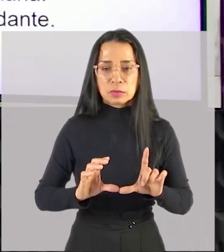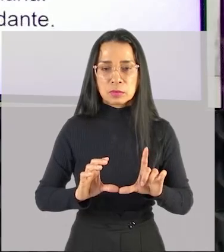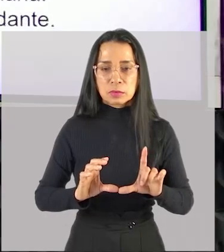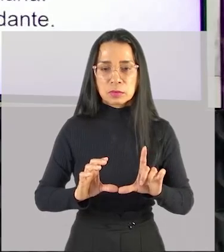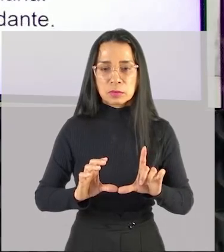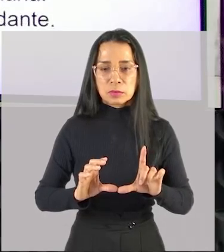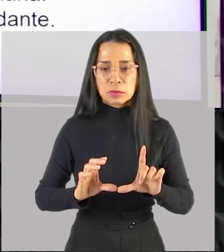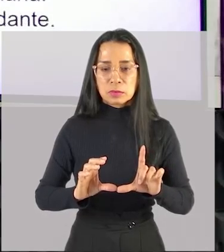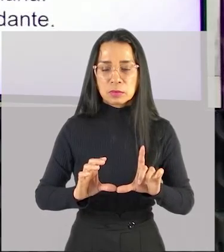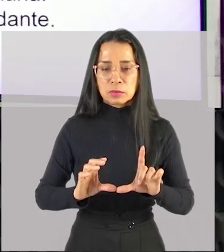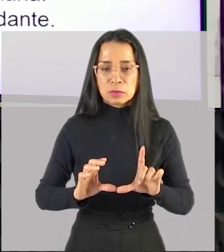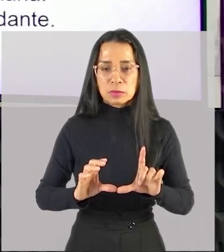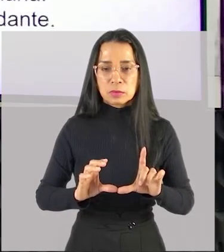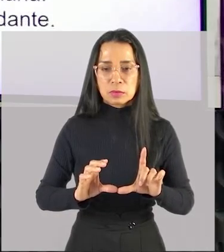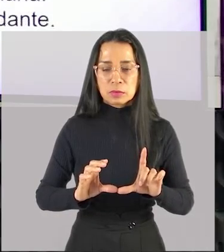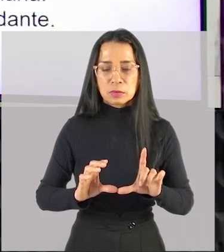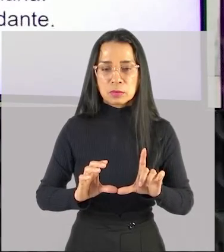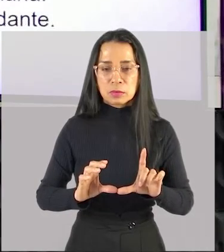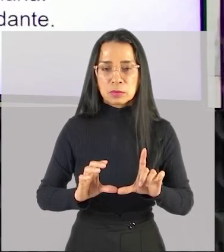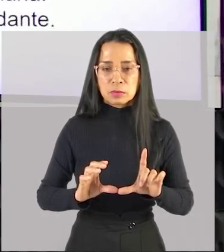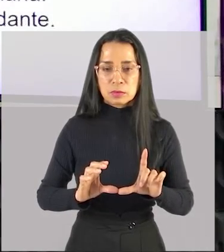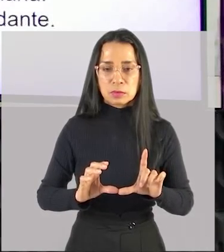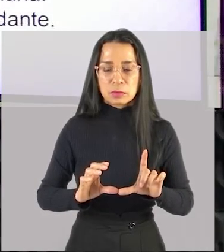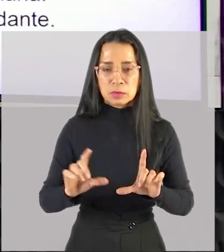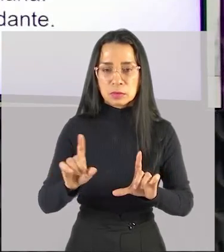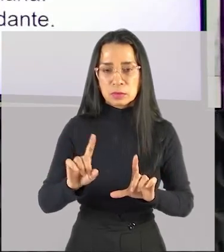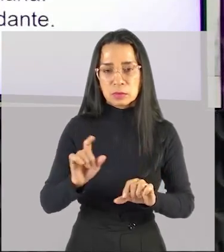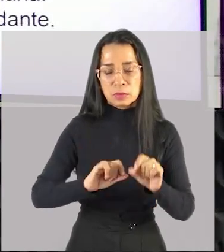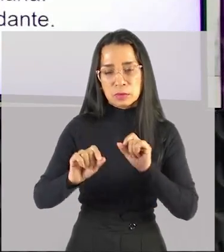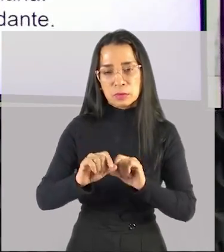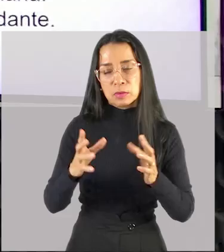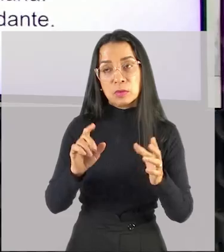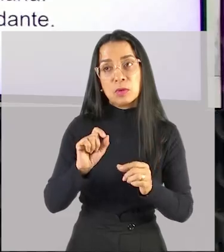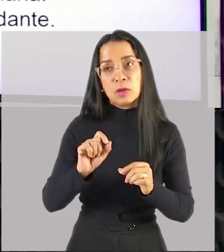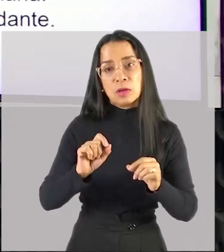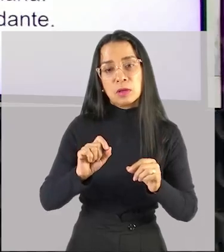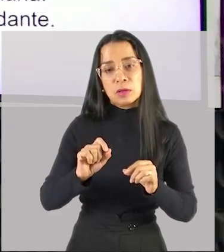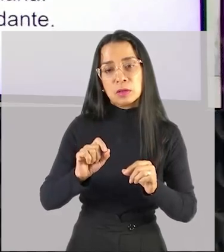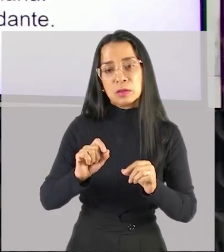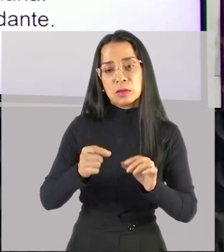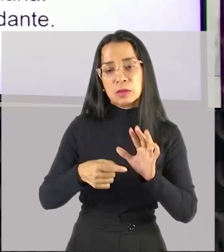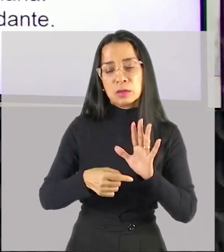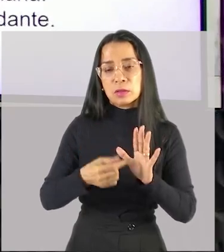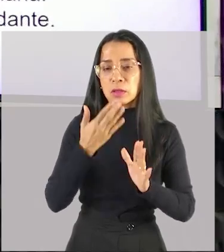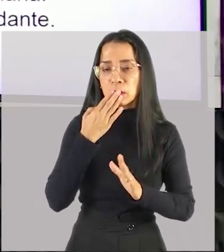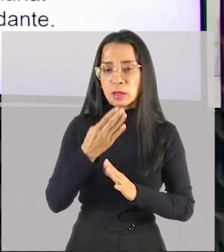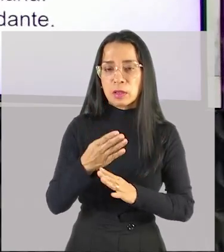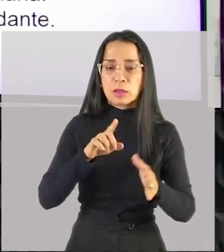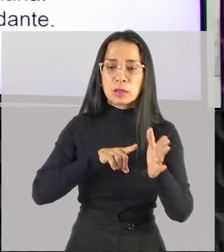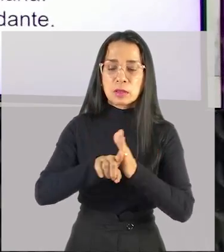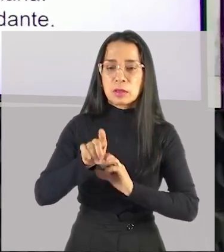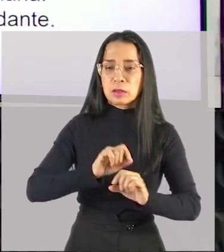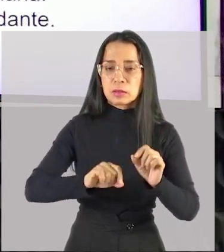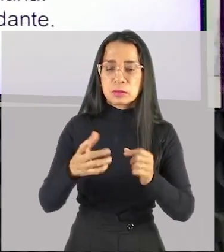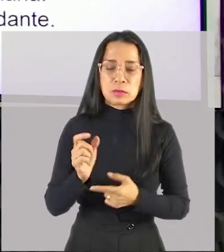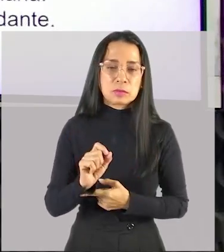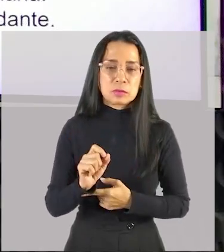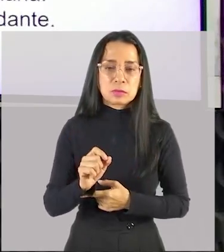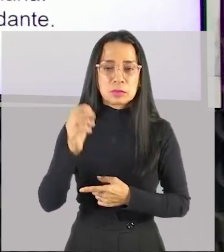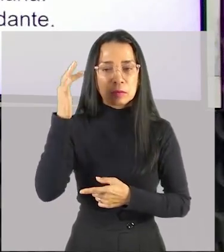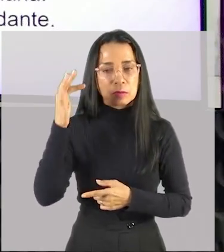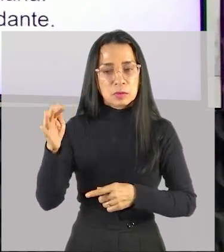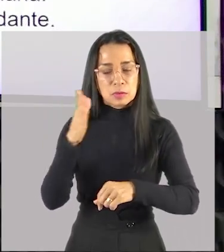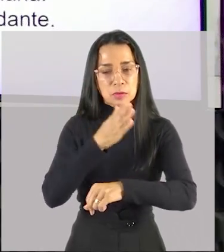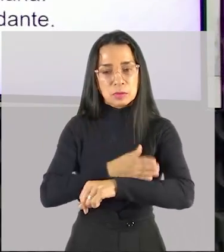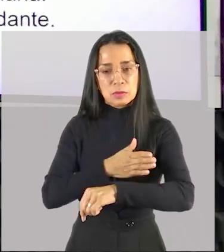experiência. Certezas inabaláveis da experiência? Também não é disso que trata a questão. Não é disso que trata, né, a